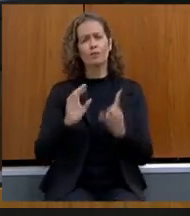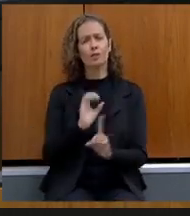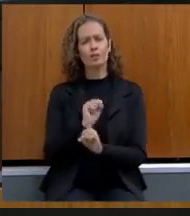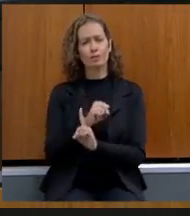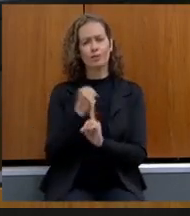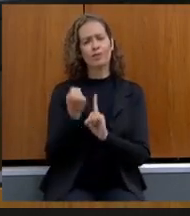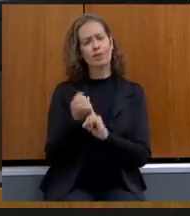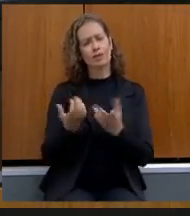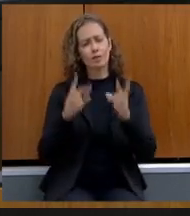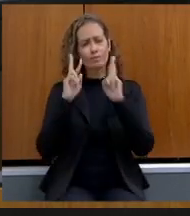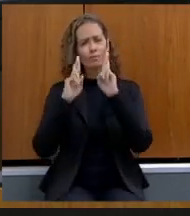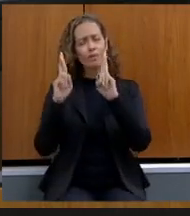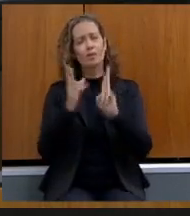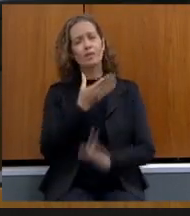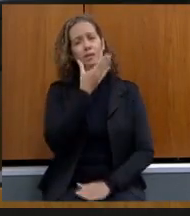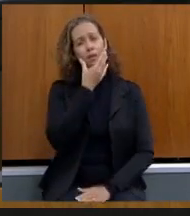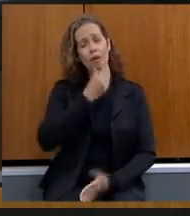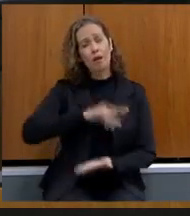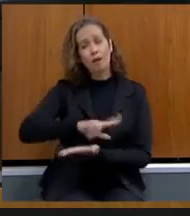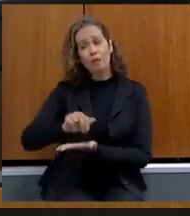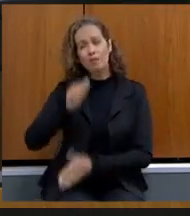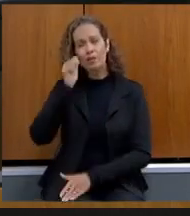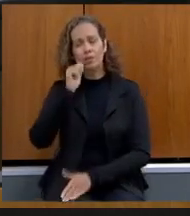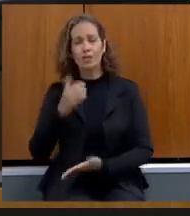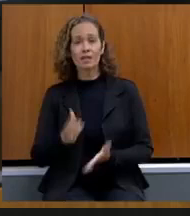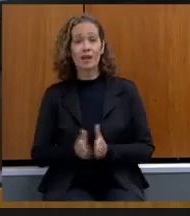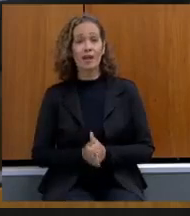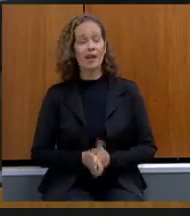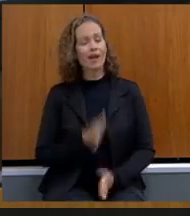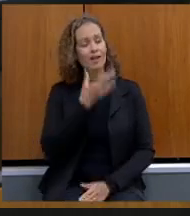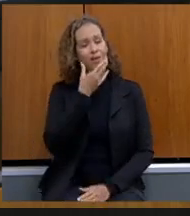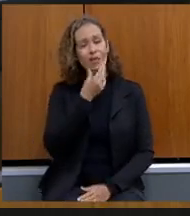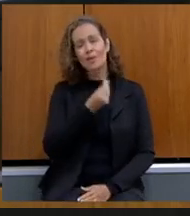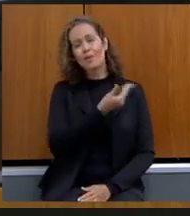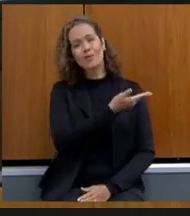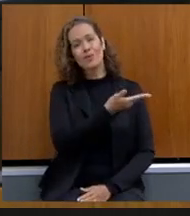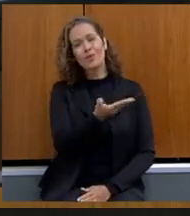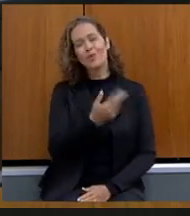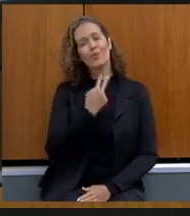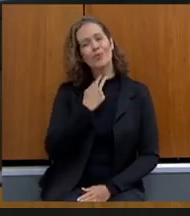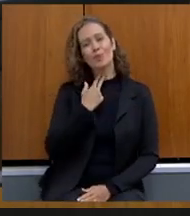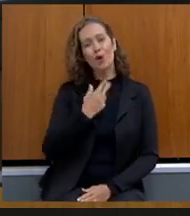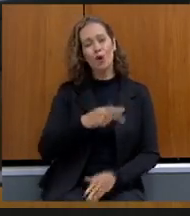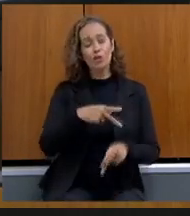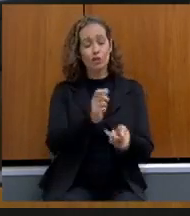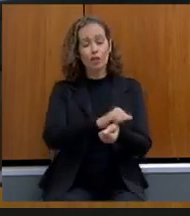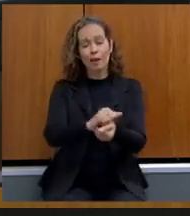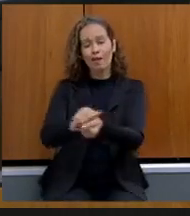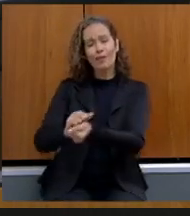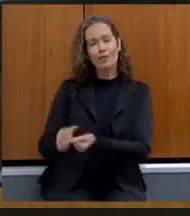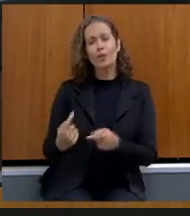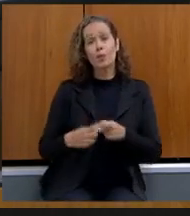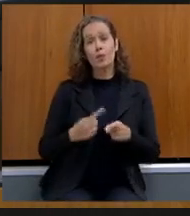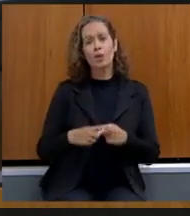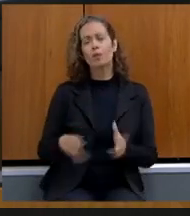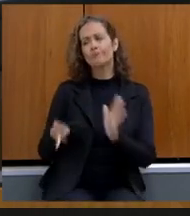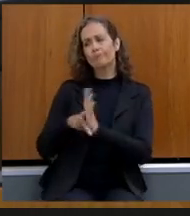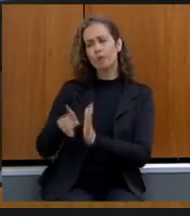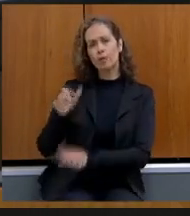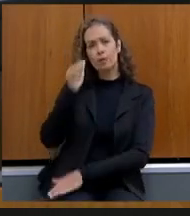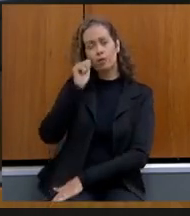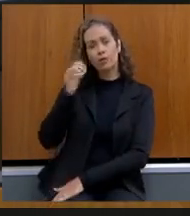mulheres e homens não é não vai lavar a louça porque se a tarefa de mulher não é vai achar que tem o direito de interferir